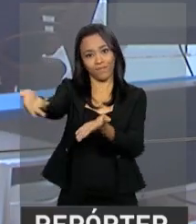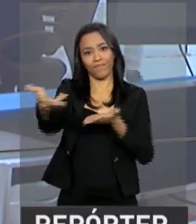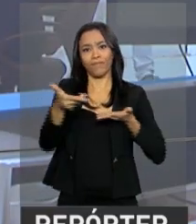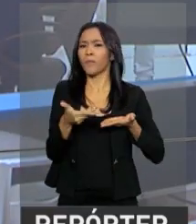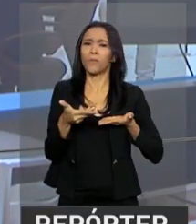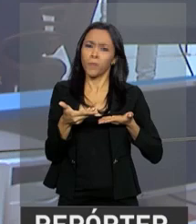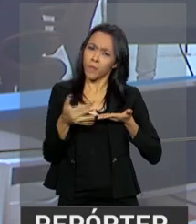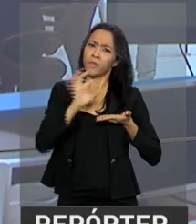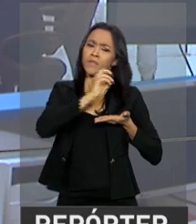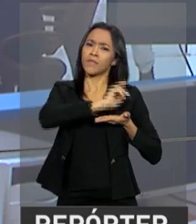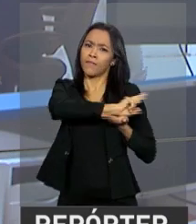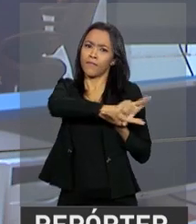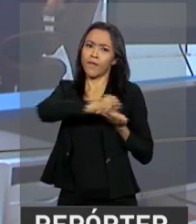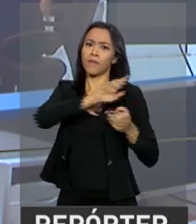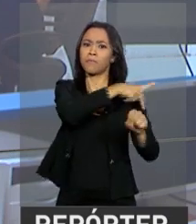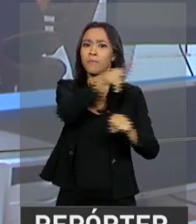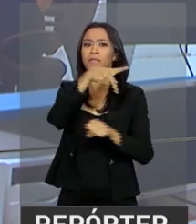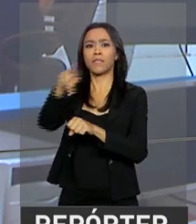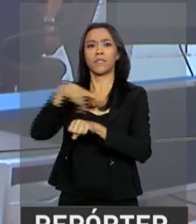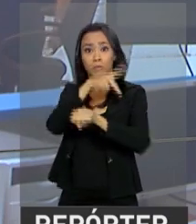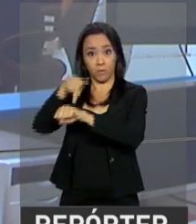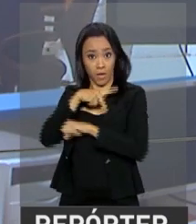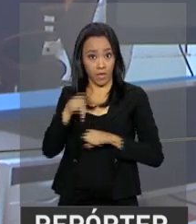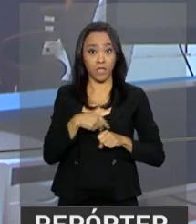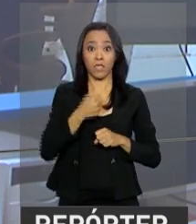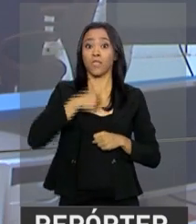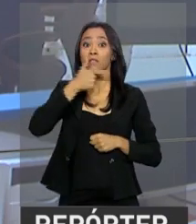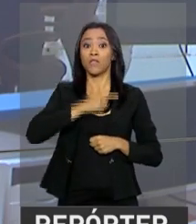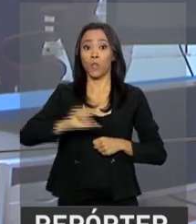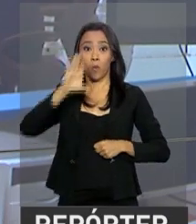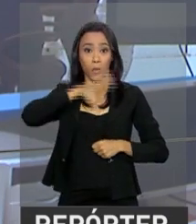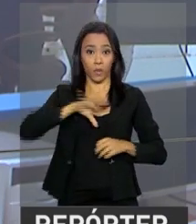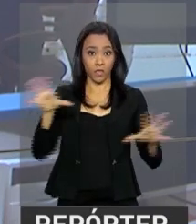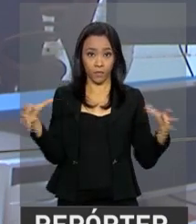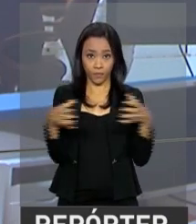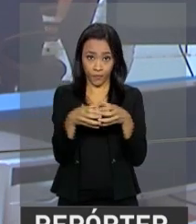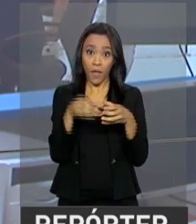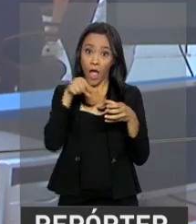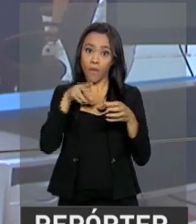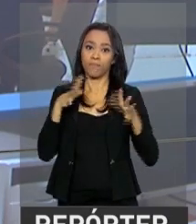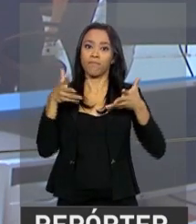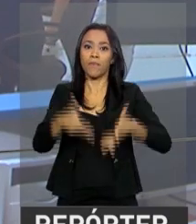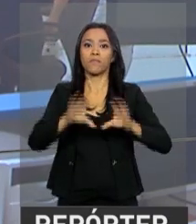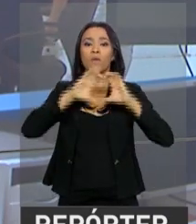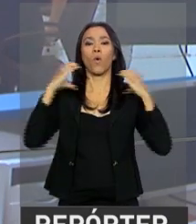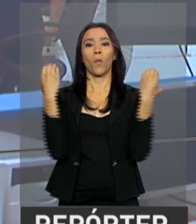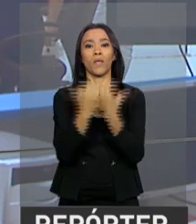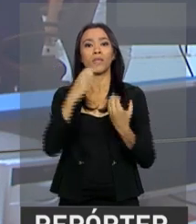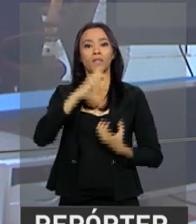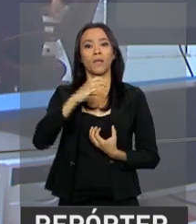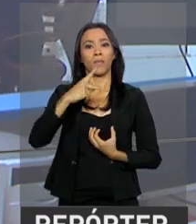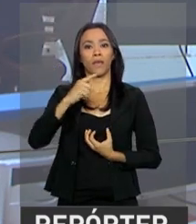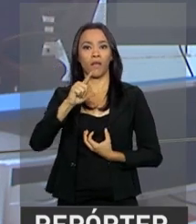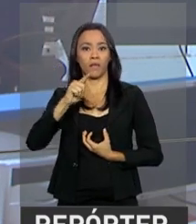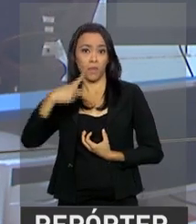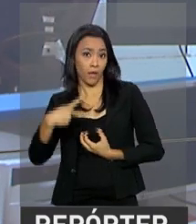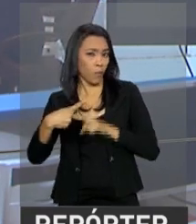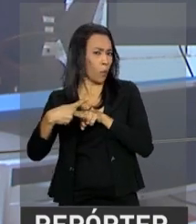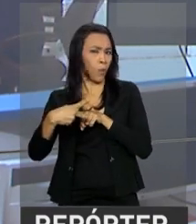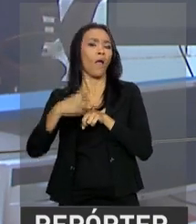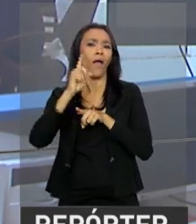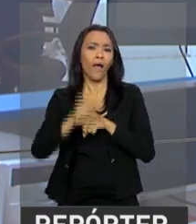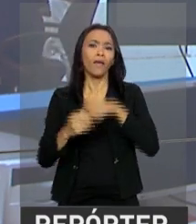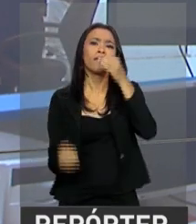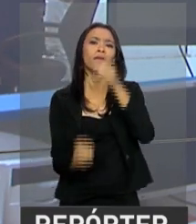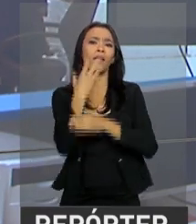Brasília os presidentes dos Países de Língua Portuguesa eles vão participar da conferência da cplp a comunidade